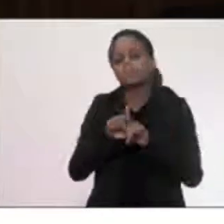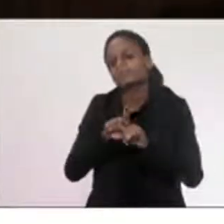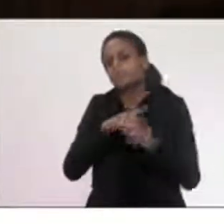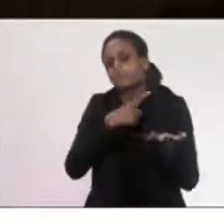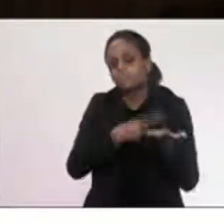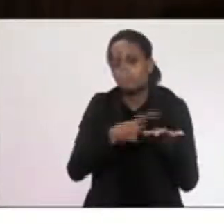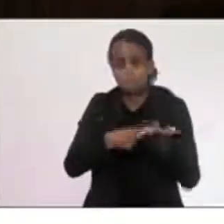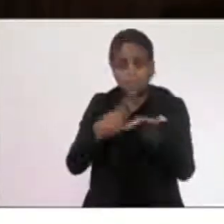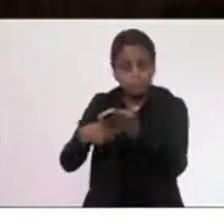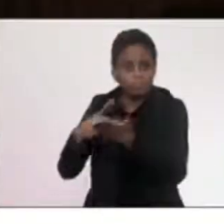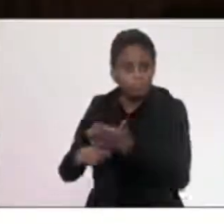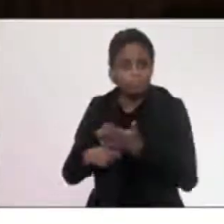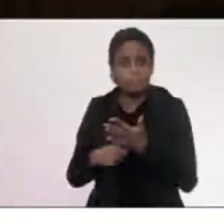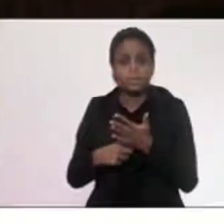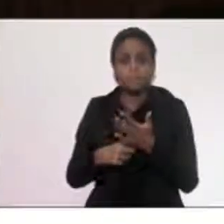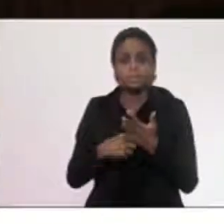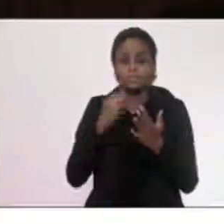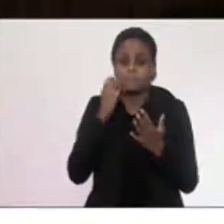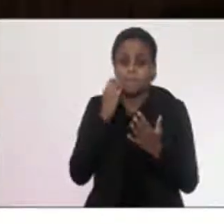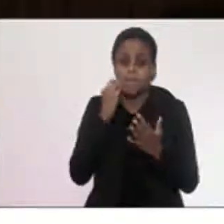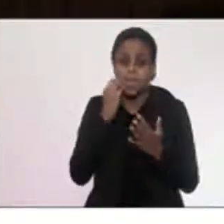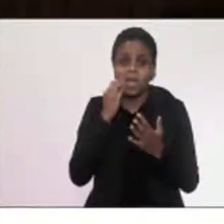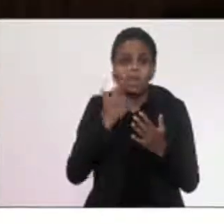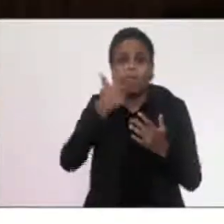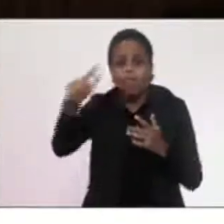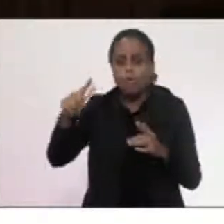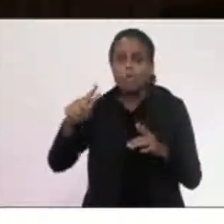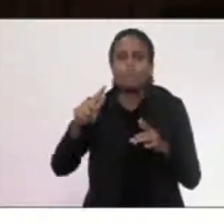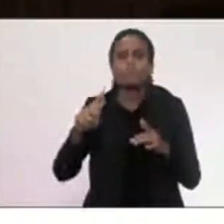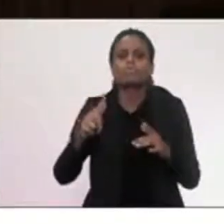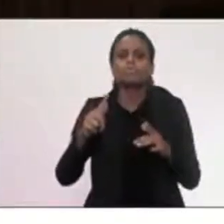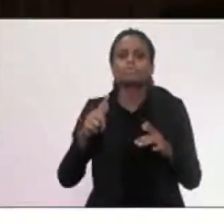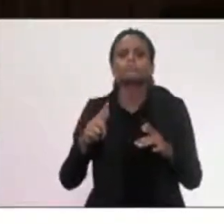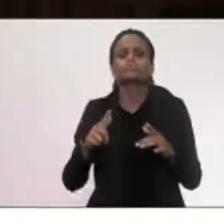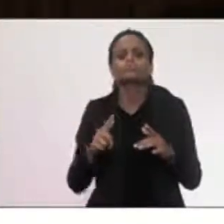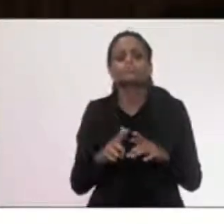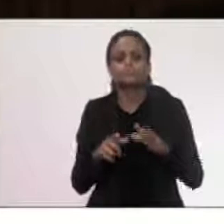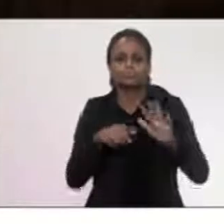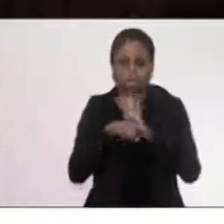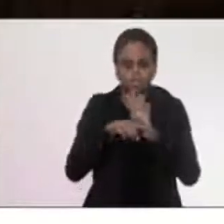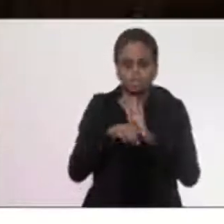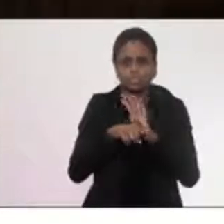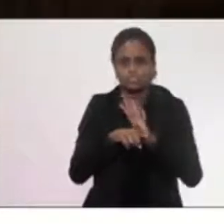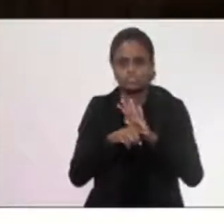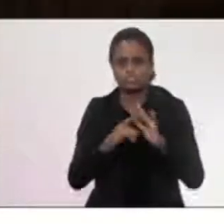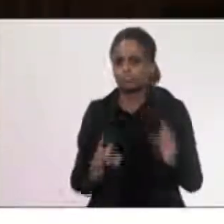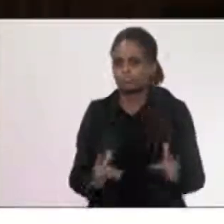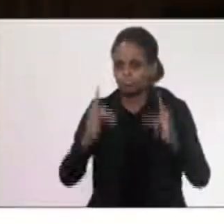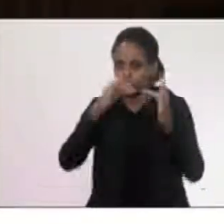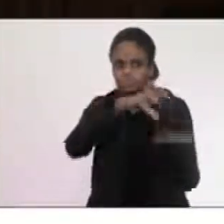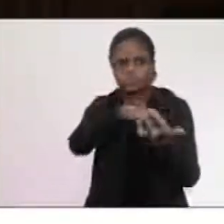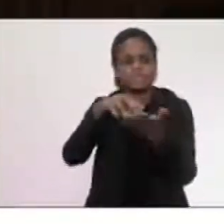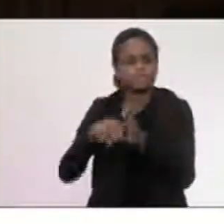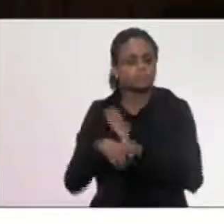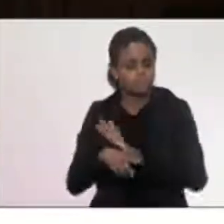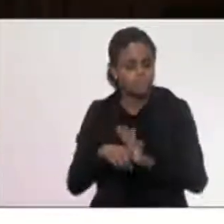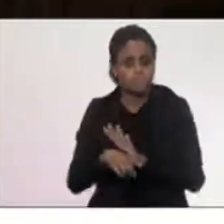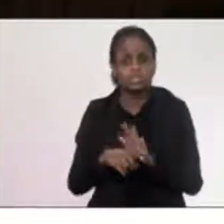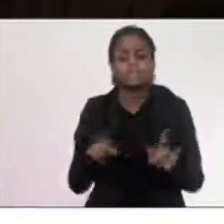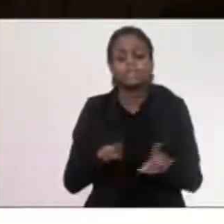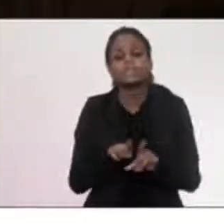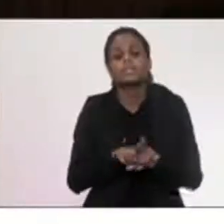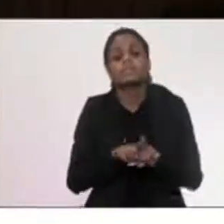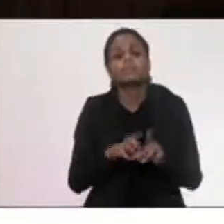centros internacionais de excelência, a empregabilidade dos nossos jovens que se formam e não veem uma perspectiva de